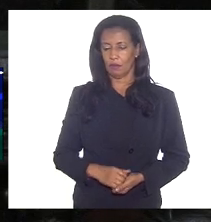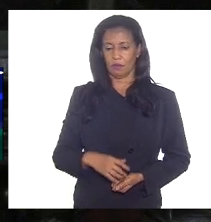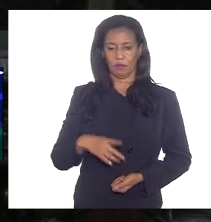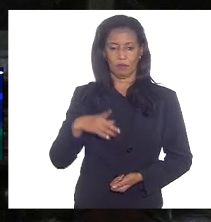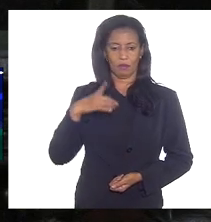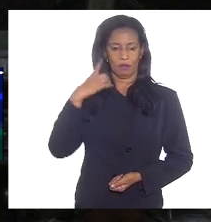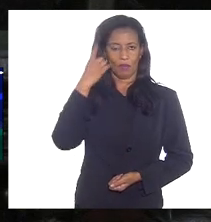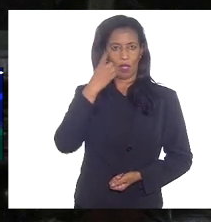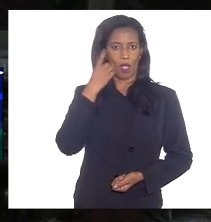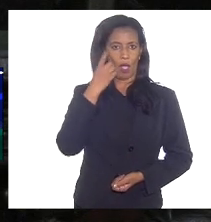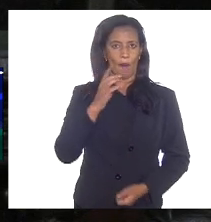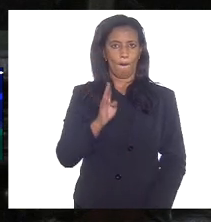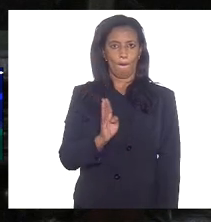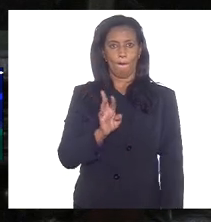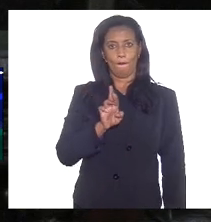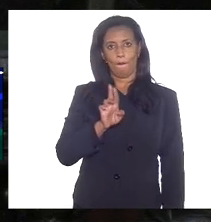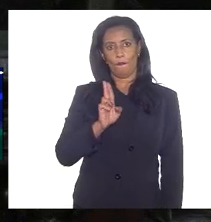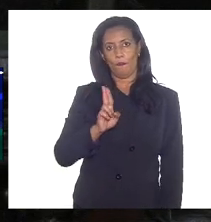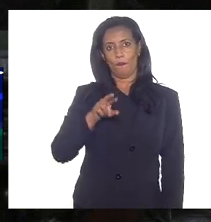Deputado Bruno Dauari.